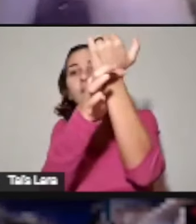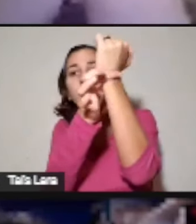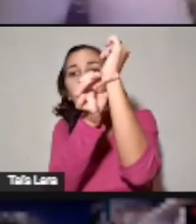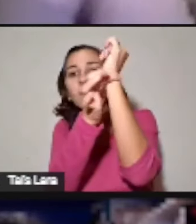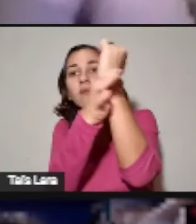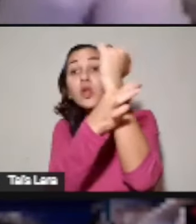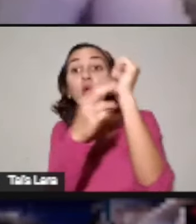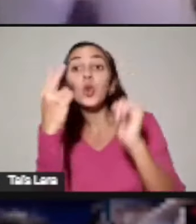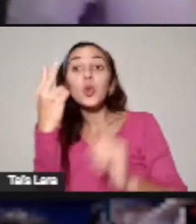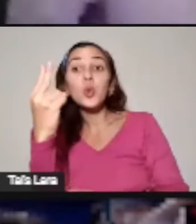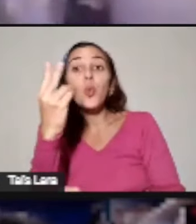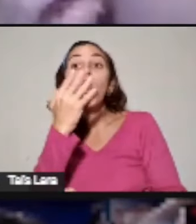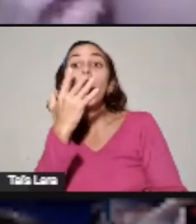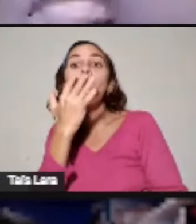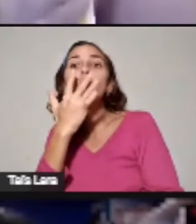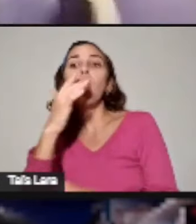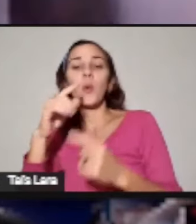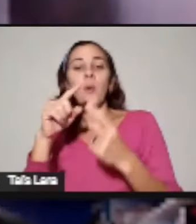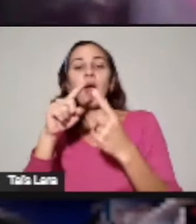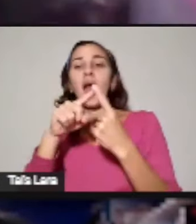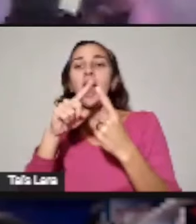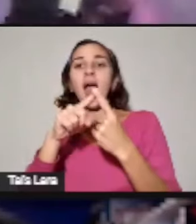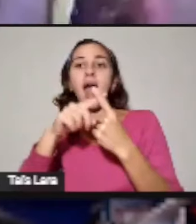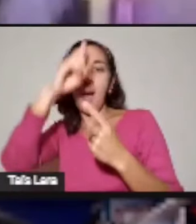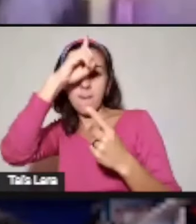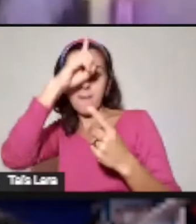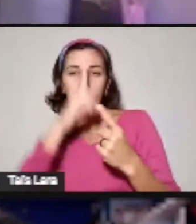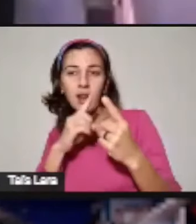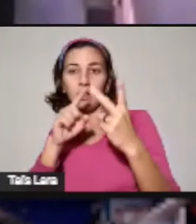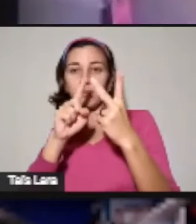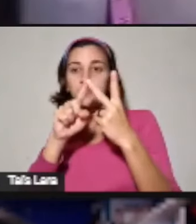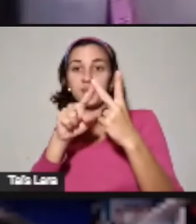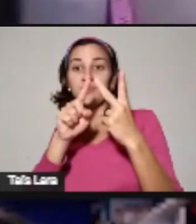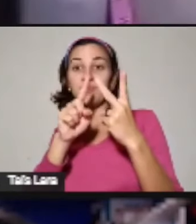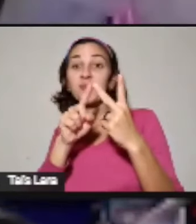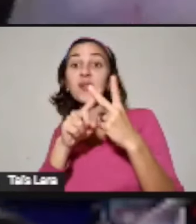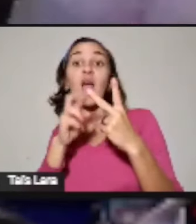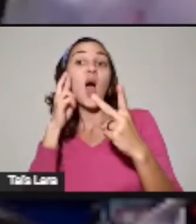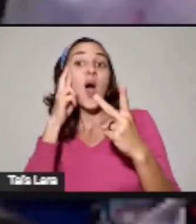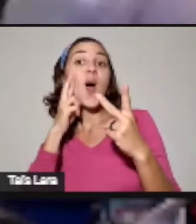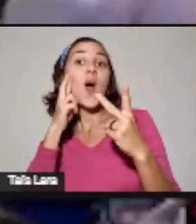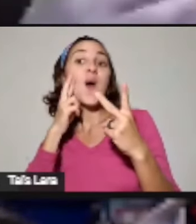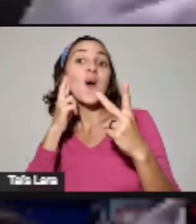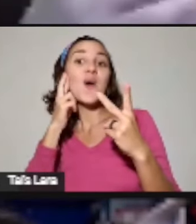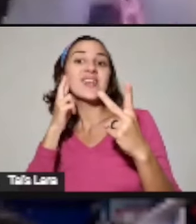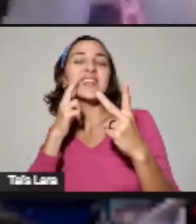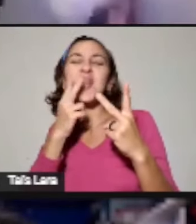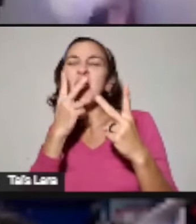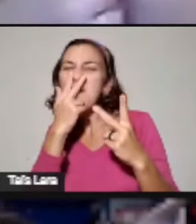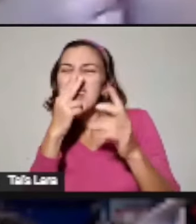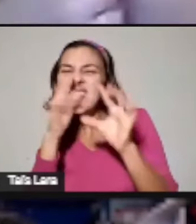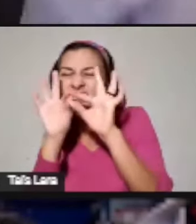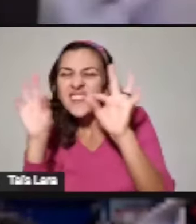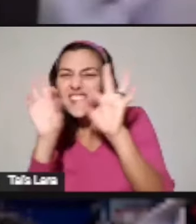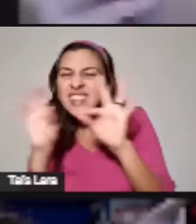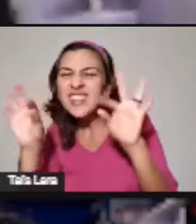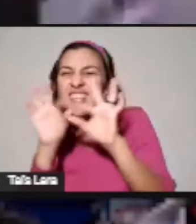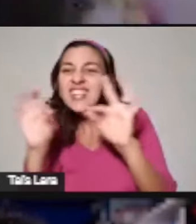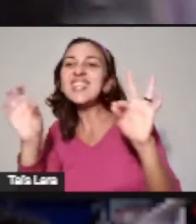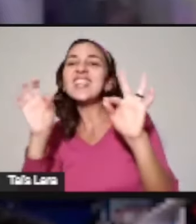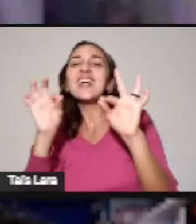rosa, outra amarela, então elas são coloridas, que são muito parecidas com as fitinhas de Senhor do Bom Fim, que é uma fitinha muito conhecida aqui